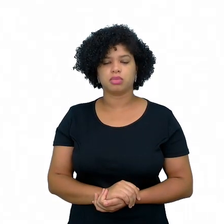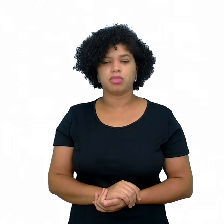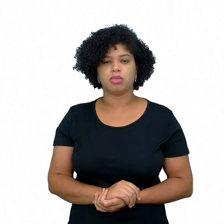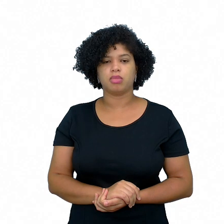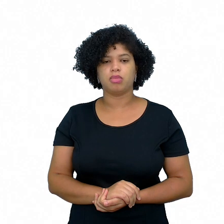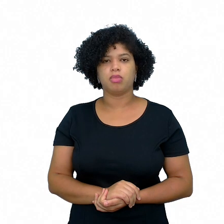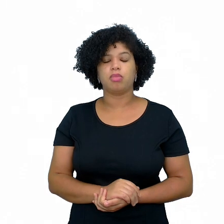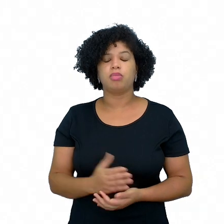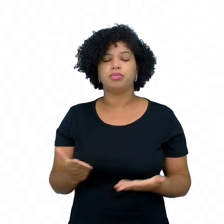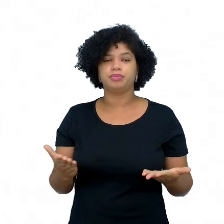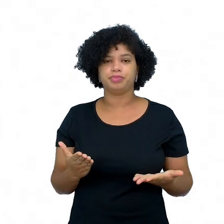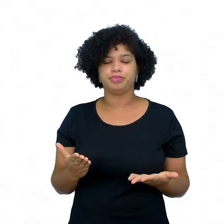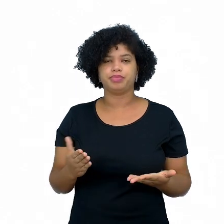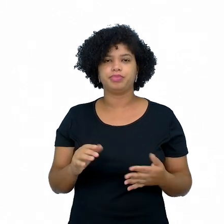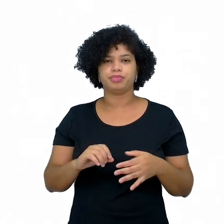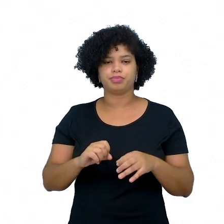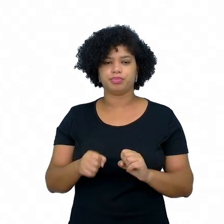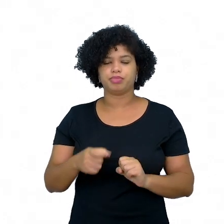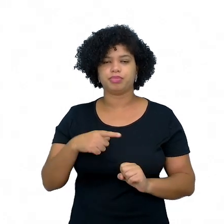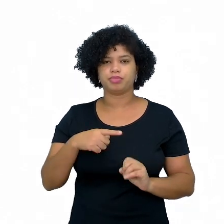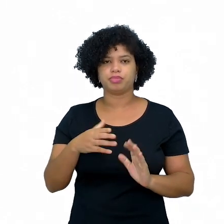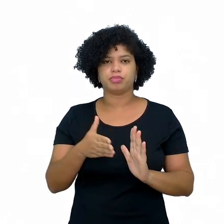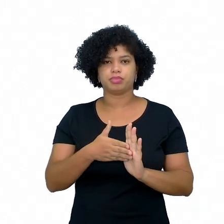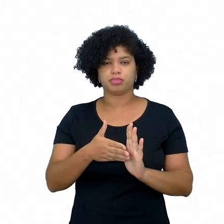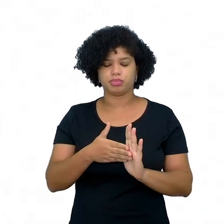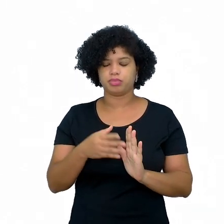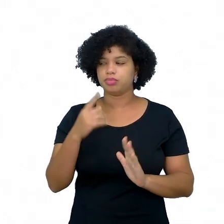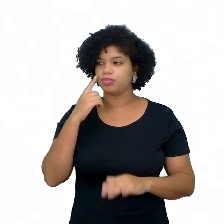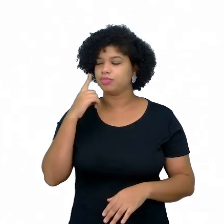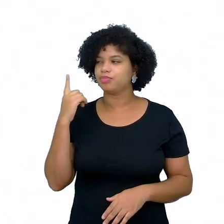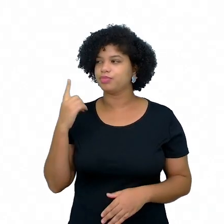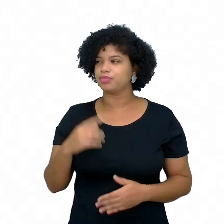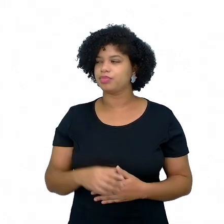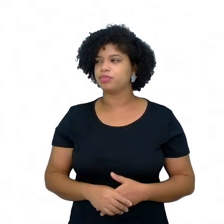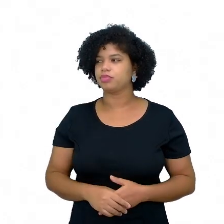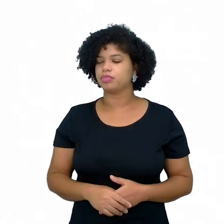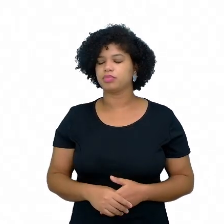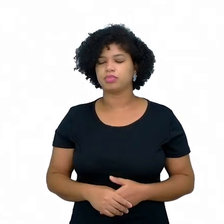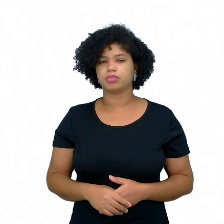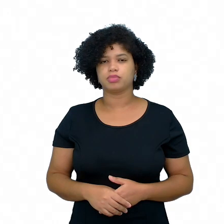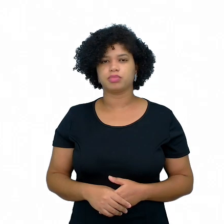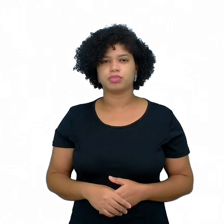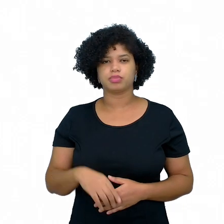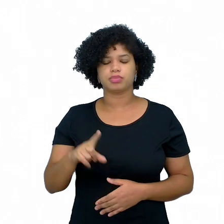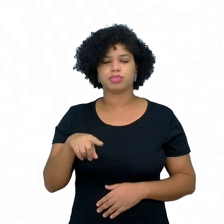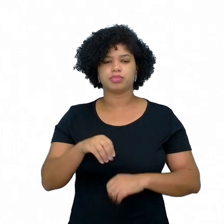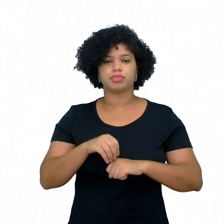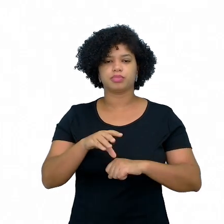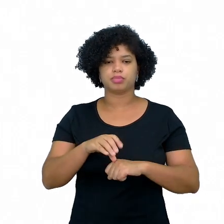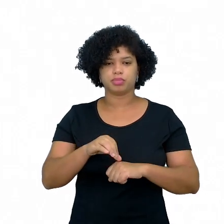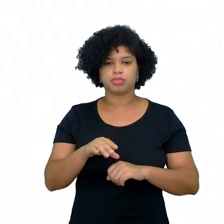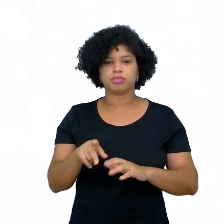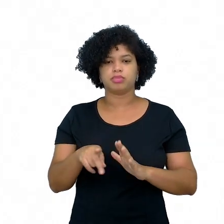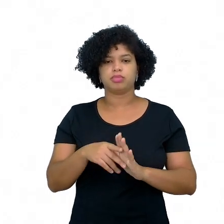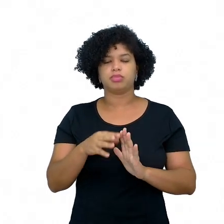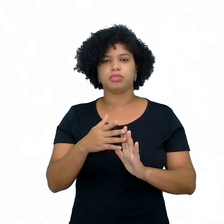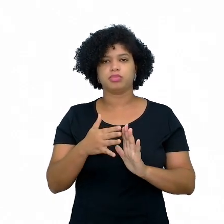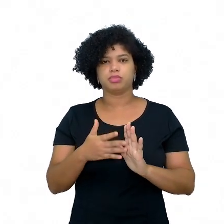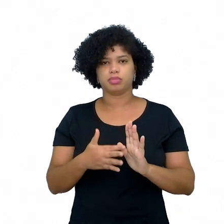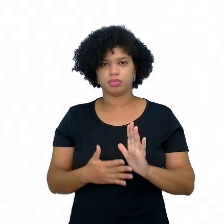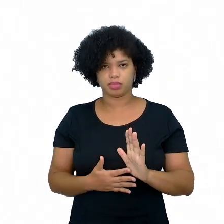Trazemos nessa formação uma proposta de trabalho, ou seja, uma sugestão de roteiro para